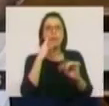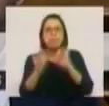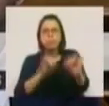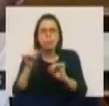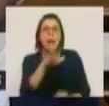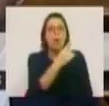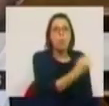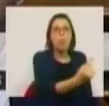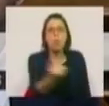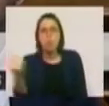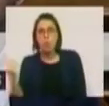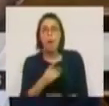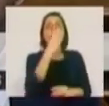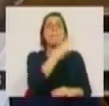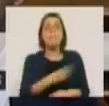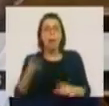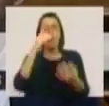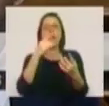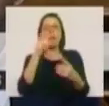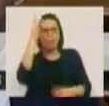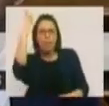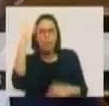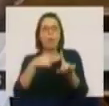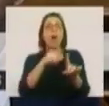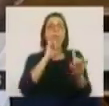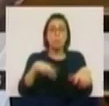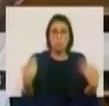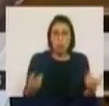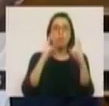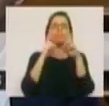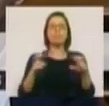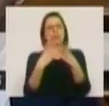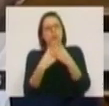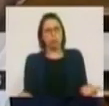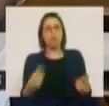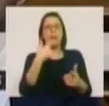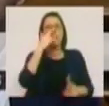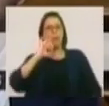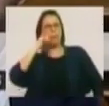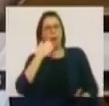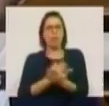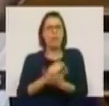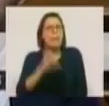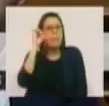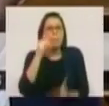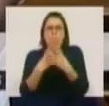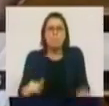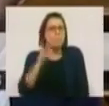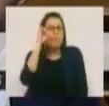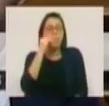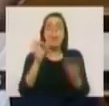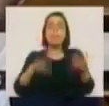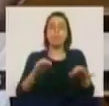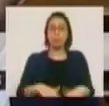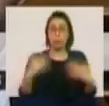identificar, caso a caso, as práticas de mis-selling para podermos encontrar uma solução para os lesados que ainda não têm a solução.